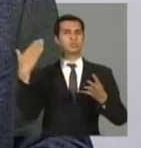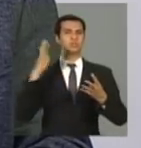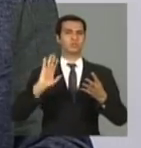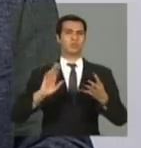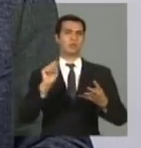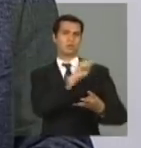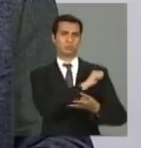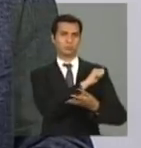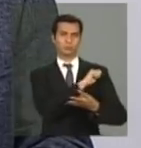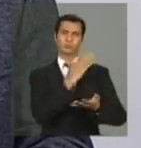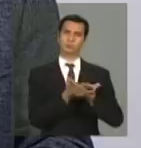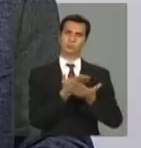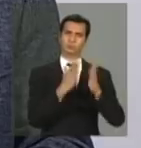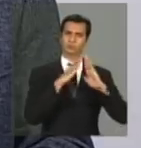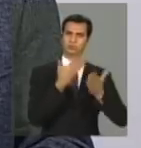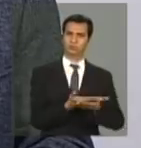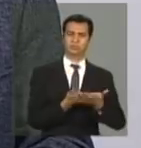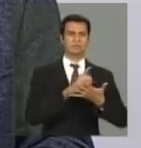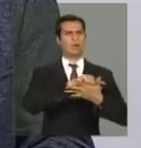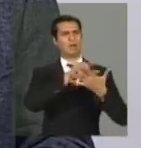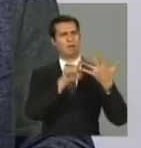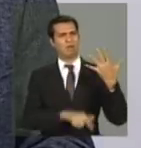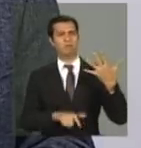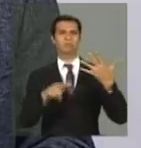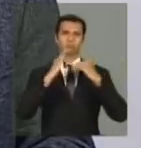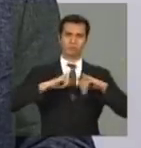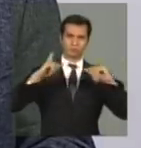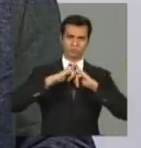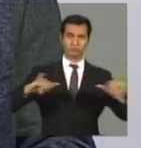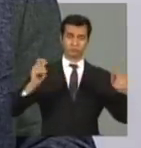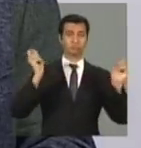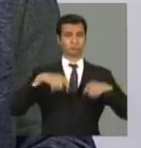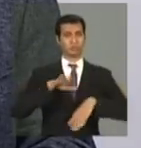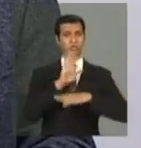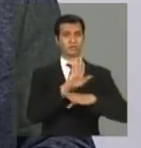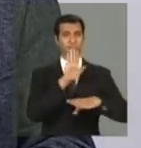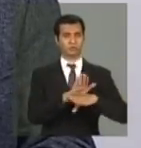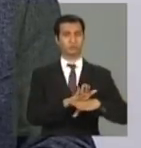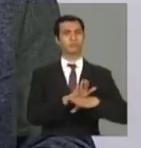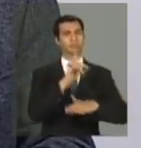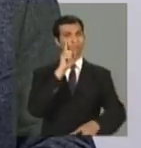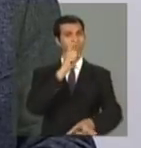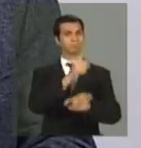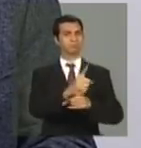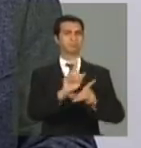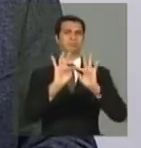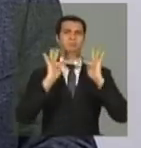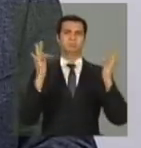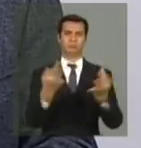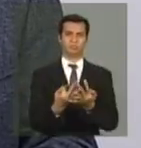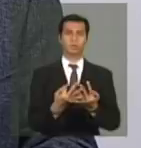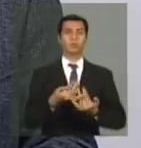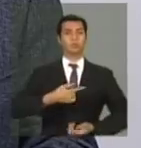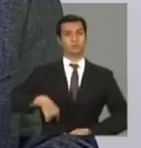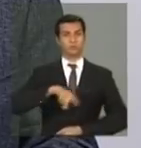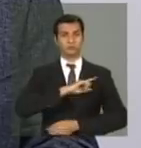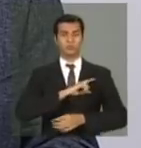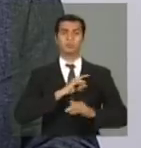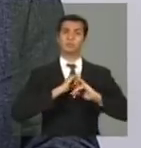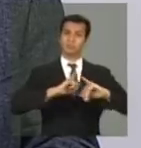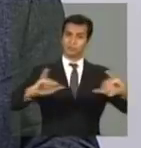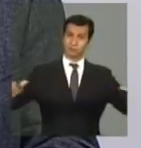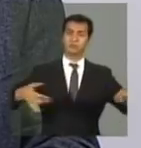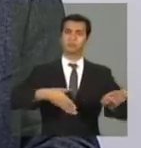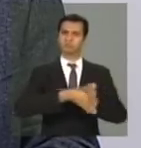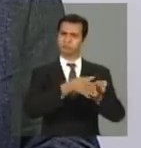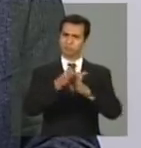uma série de informações que pode contribuir na localização, e a gente recomenda bastante que as gestões municipais